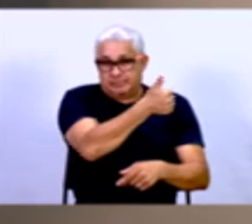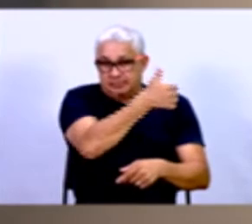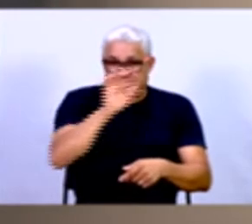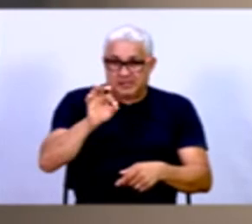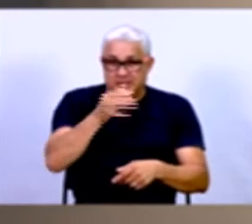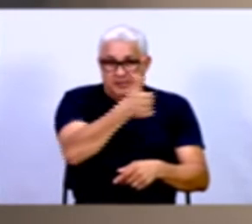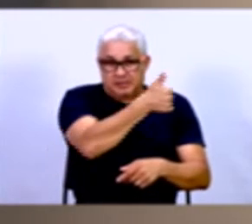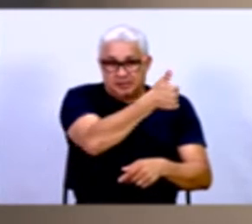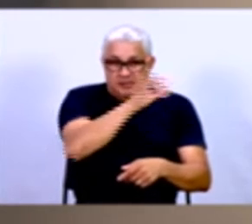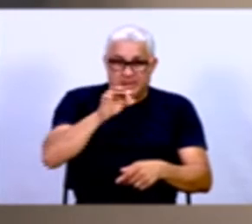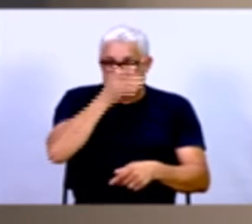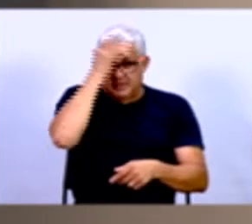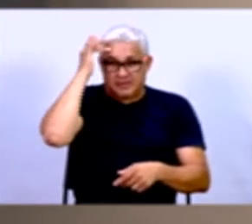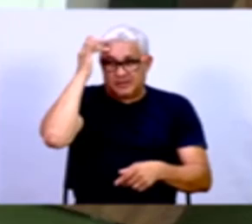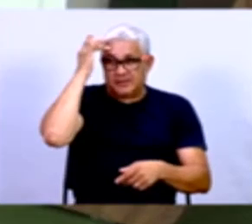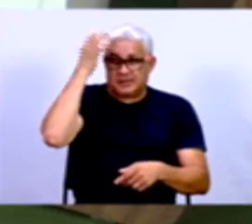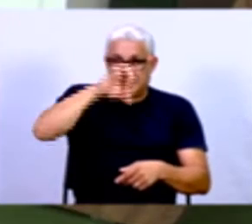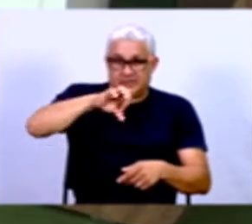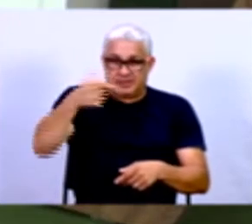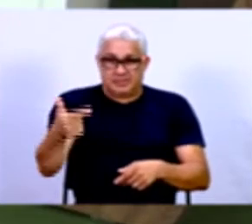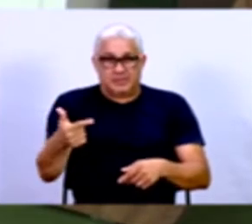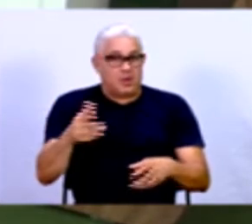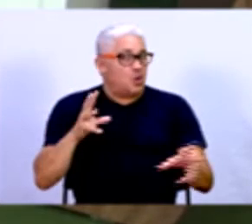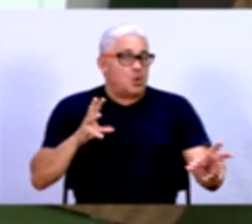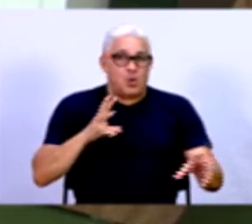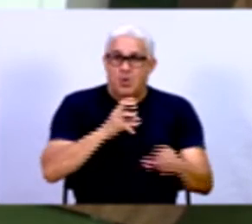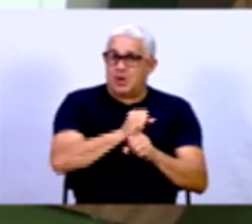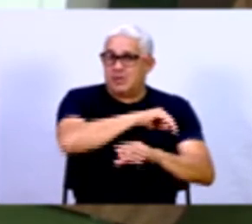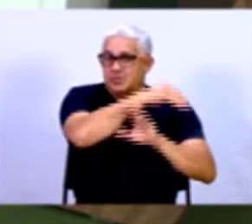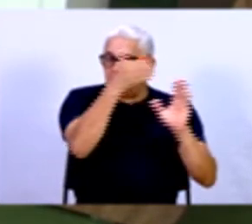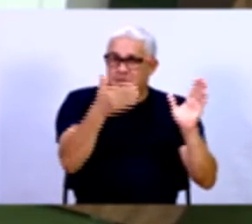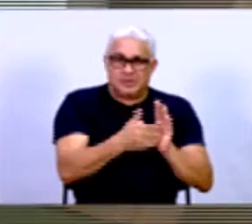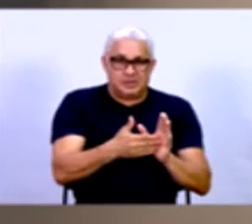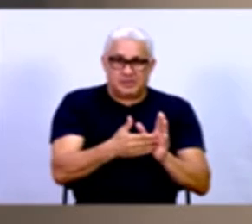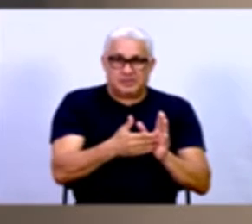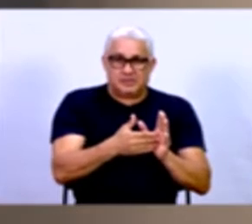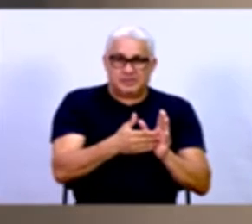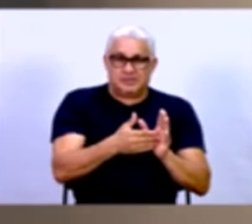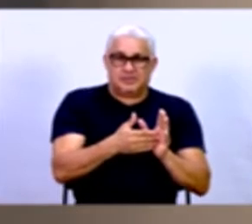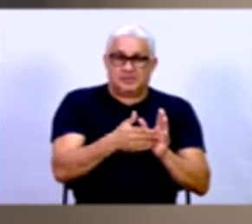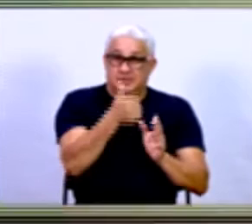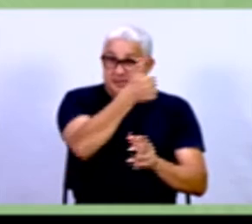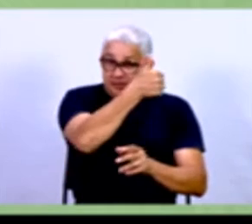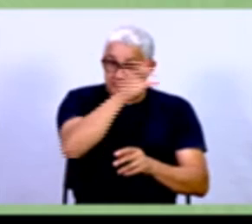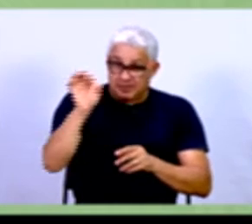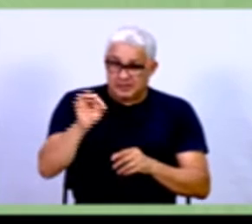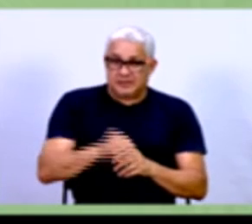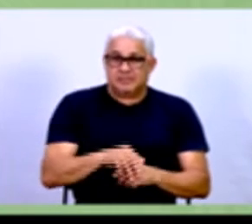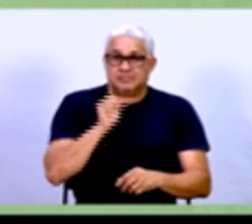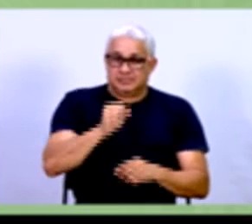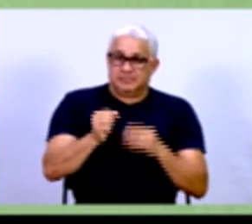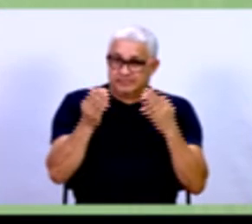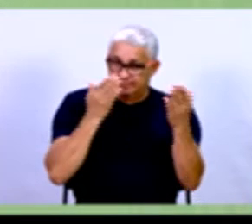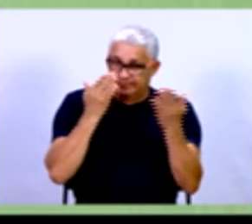então entrevista 100, né? Logo. Pega a população toda. Só que nisso a gente está falando dos 100. Se vocês analisarem lá,